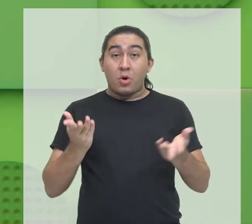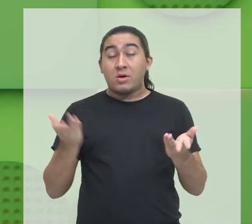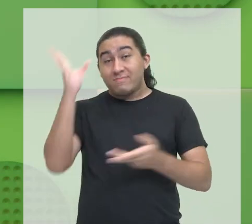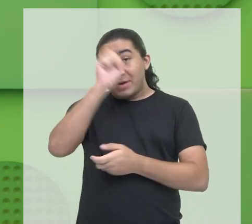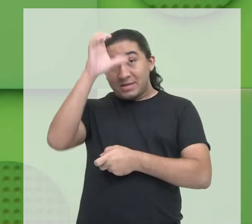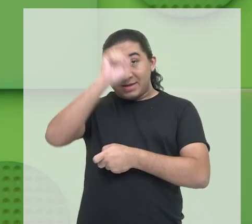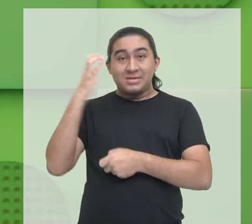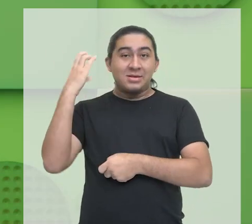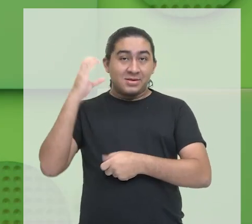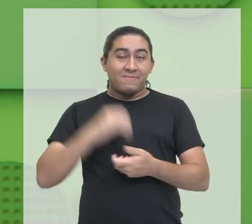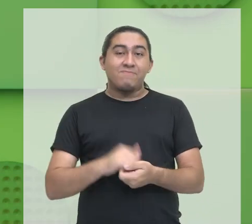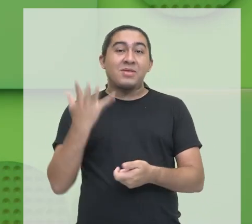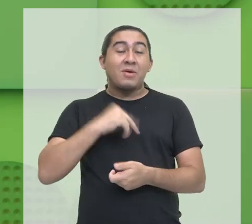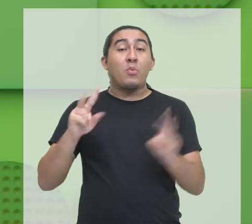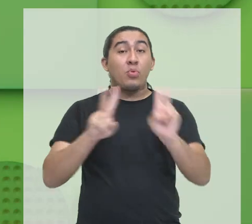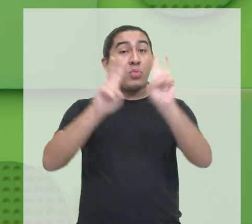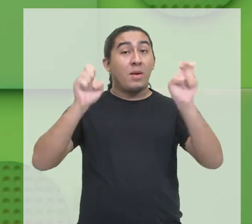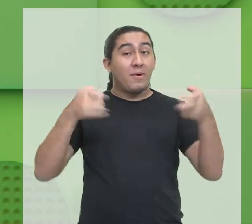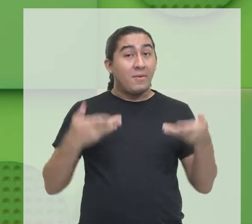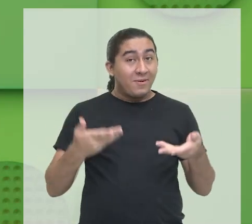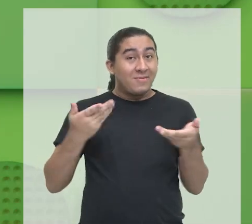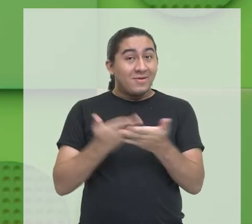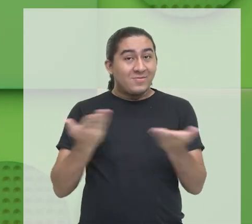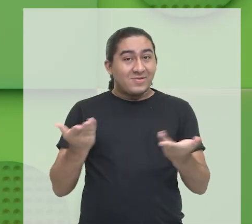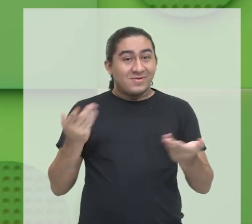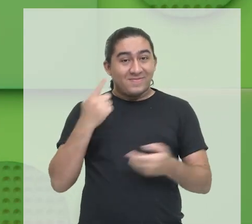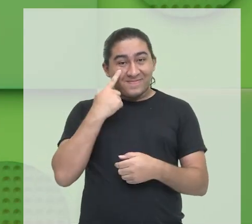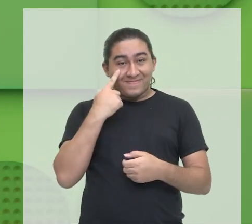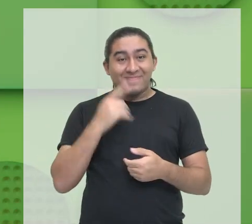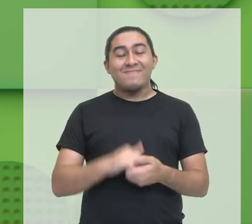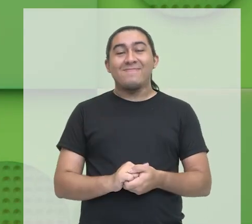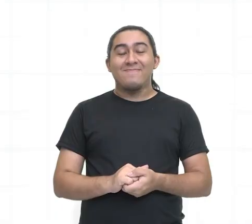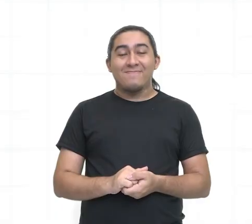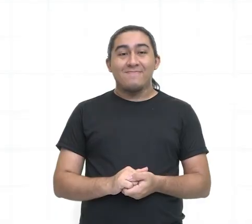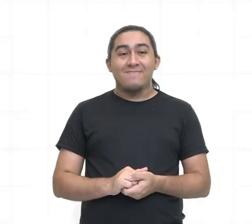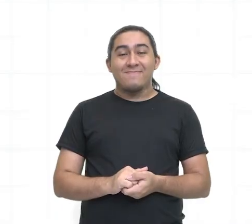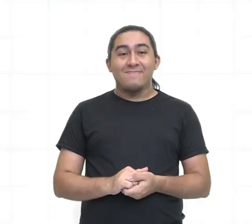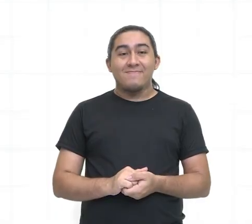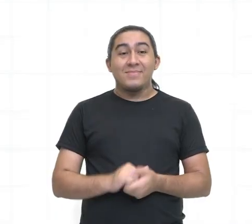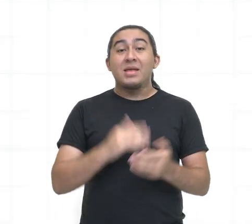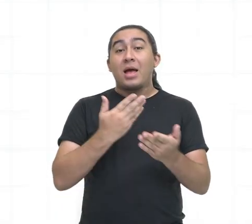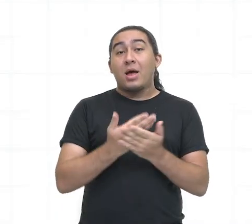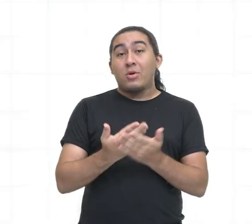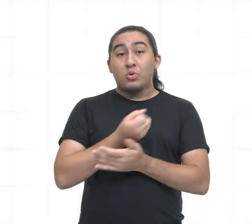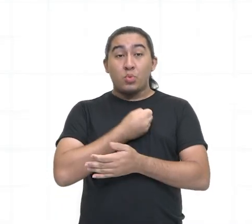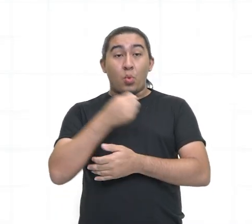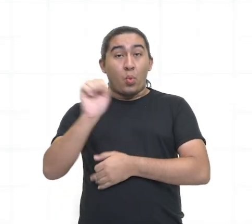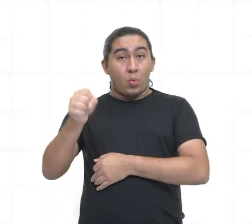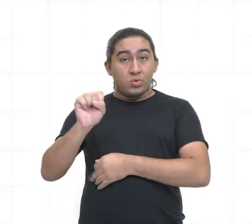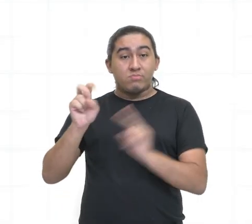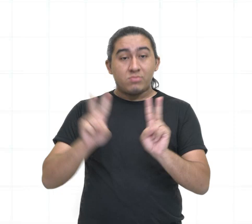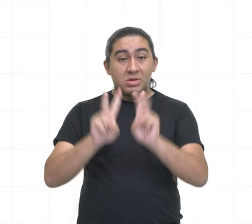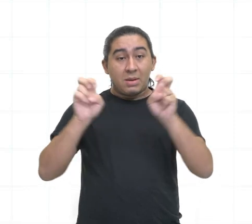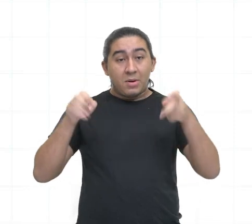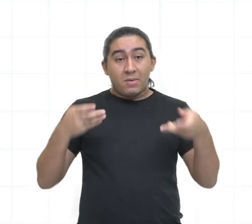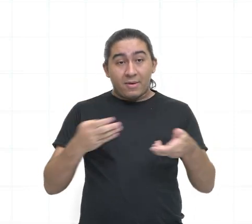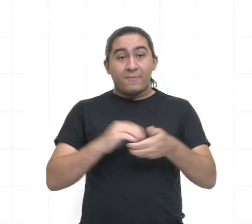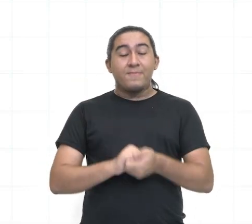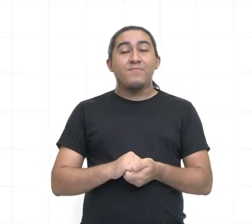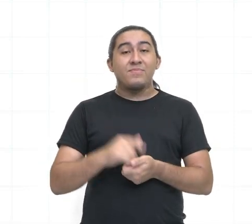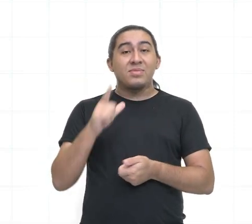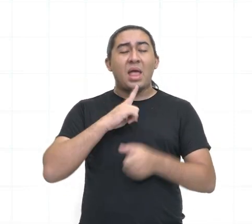comigo, que é hora de aprender mais ciências. Vamos ao objeto de conhecimento da nossa aula? A aula número 8 tem como objeto de